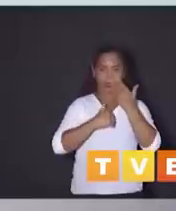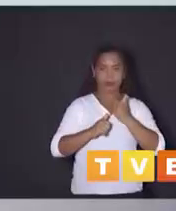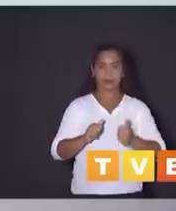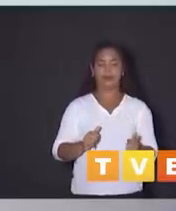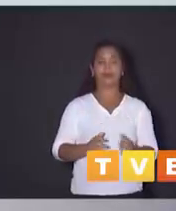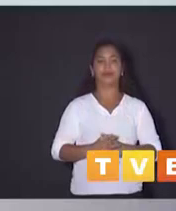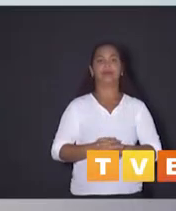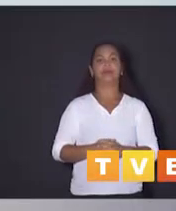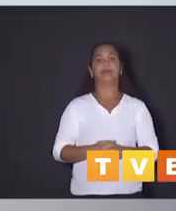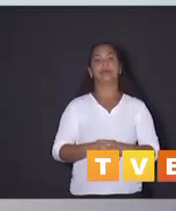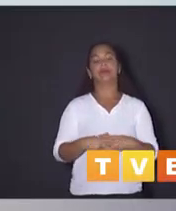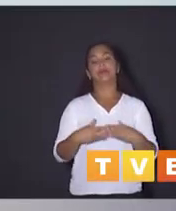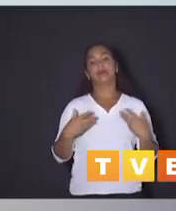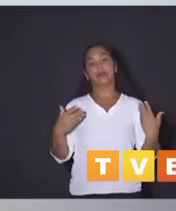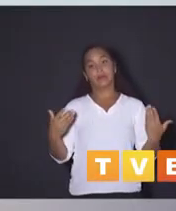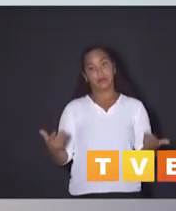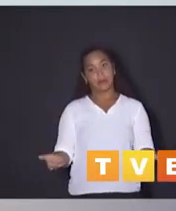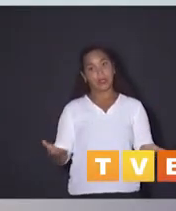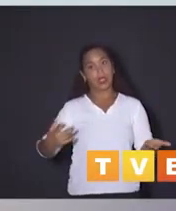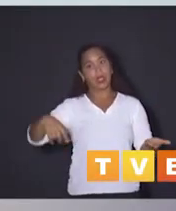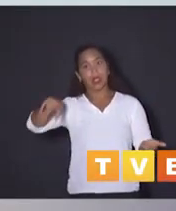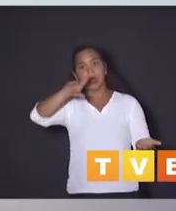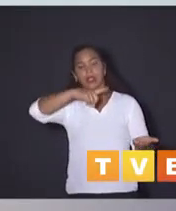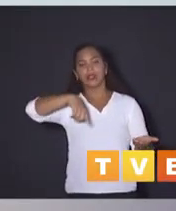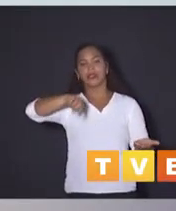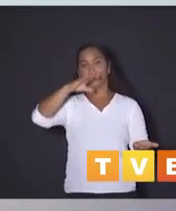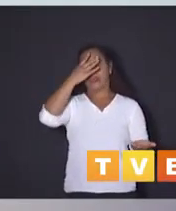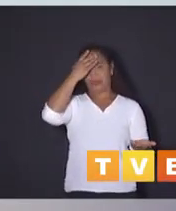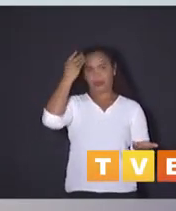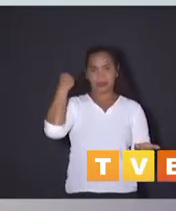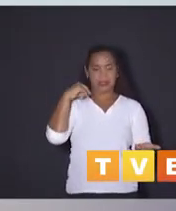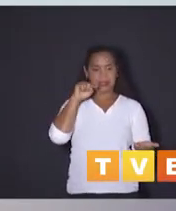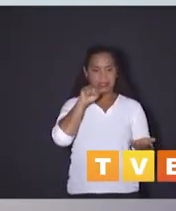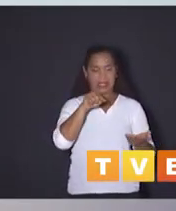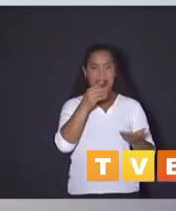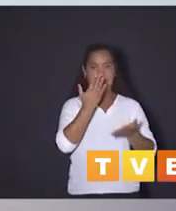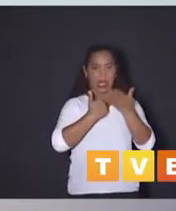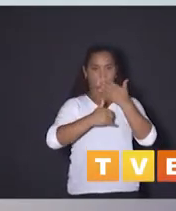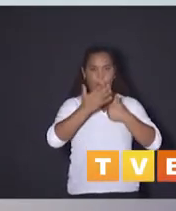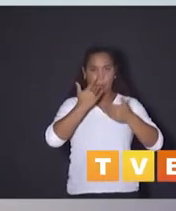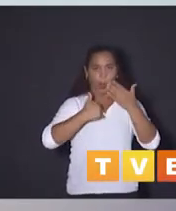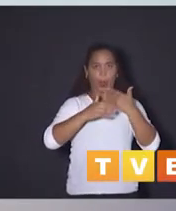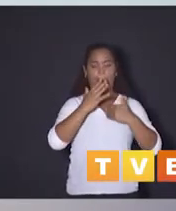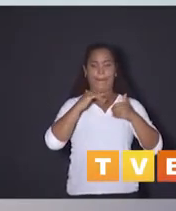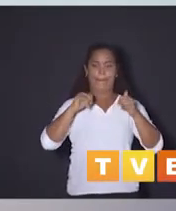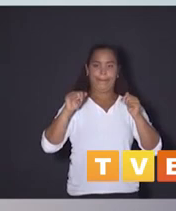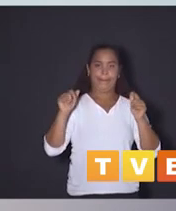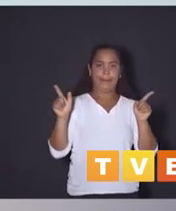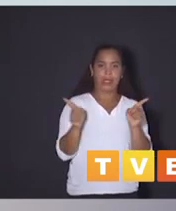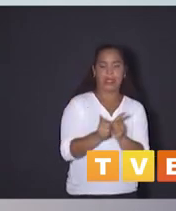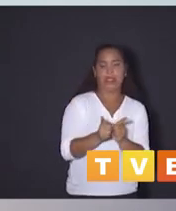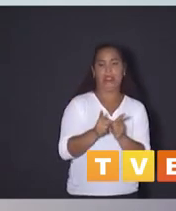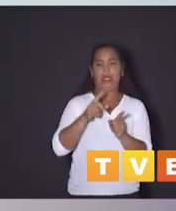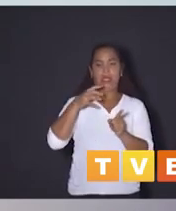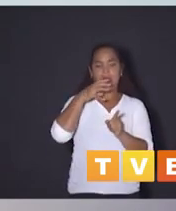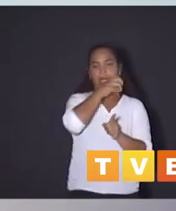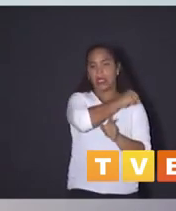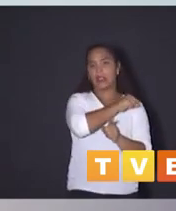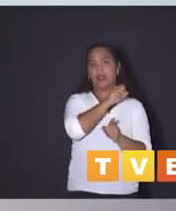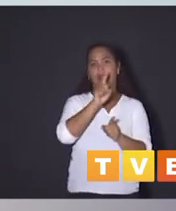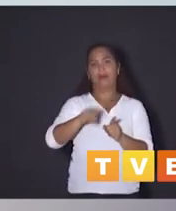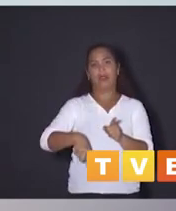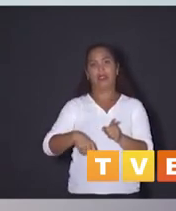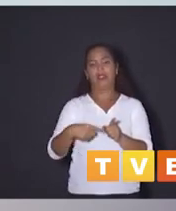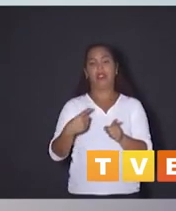agora a gente não pode esquecer que esses alimentos padronizados e essa padronização do alimento eles são